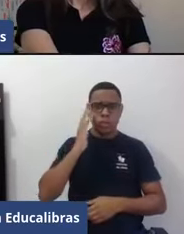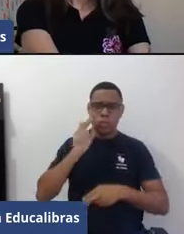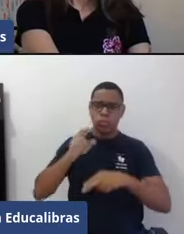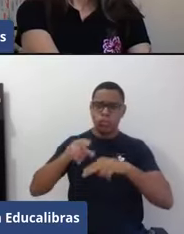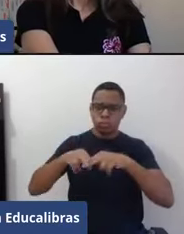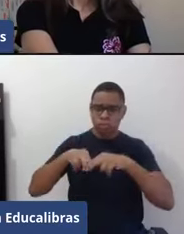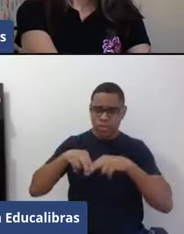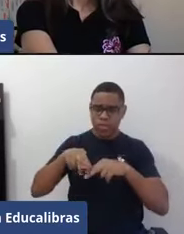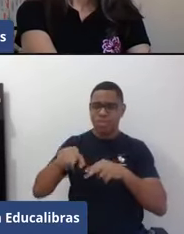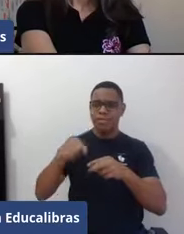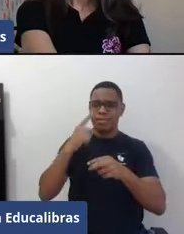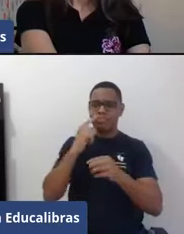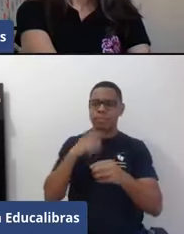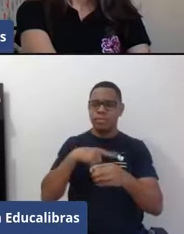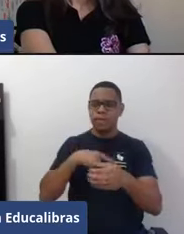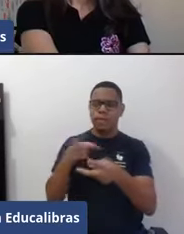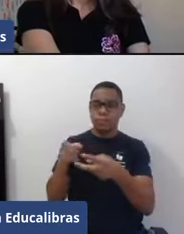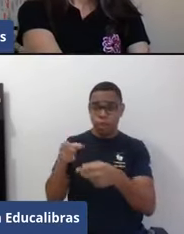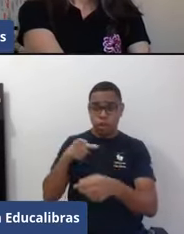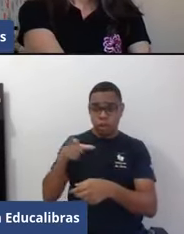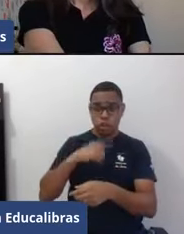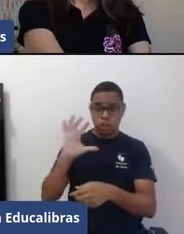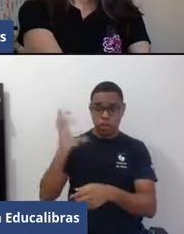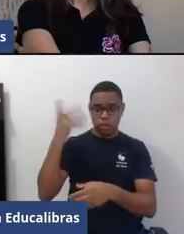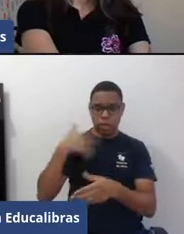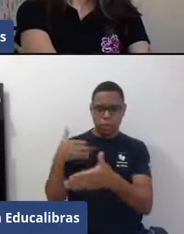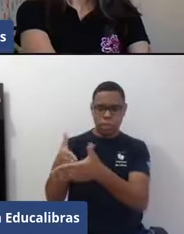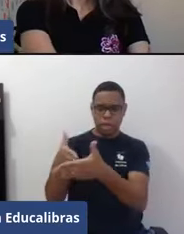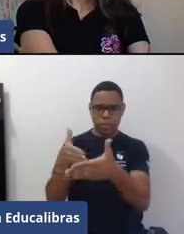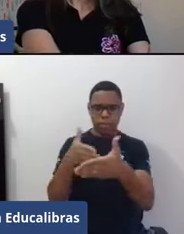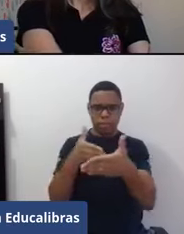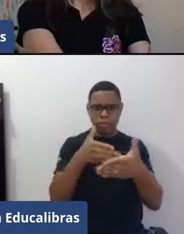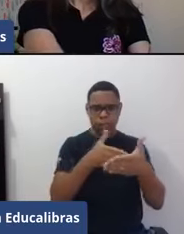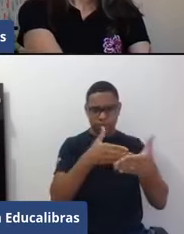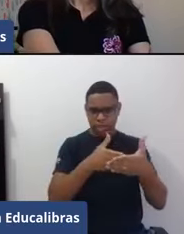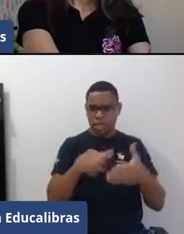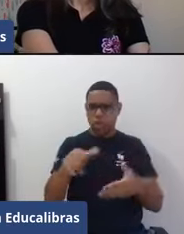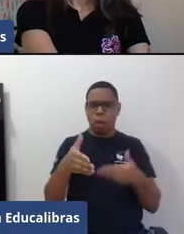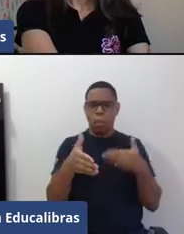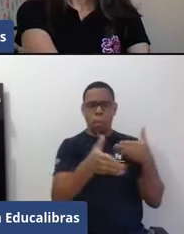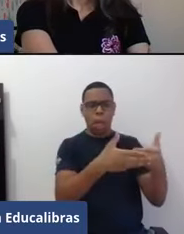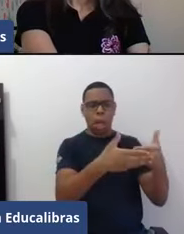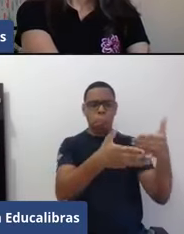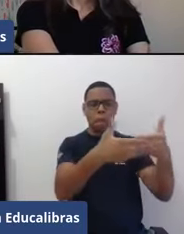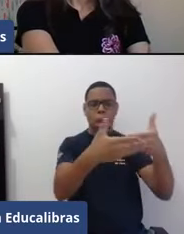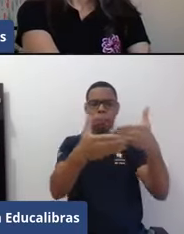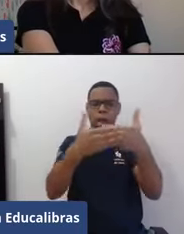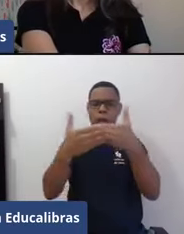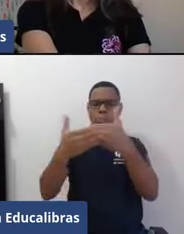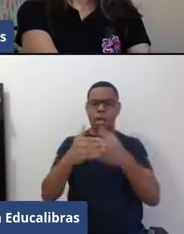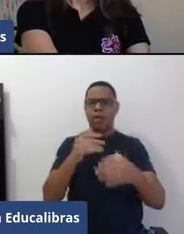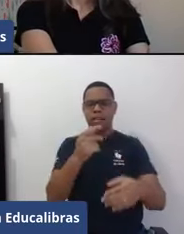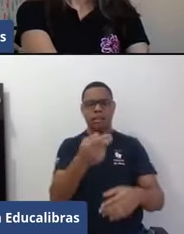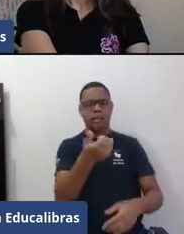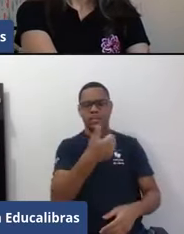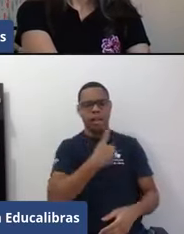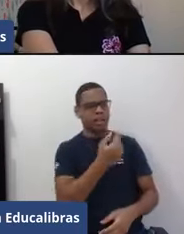enfrentar barreiras e portas fechadas, porta na cara, nãos, né,